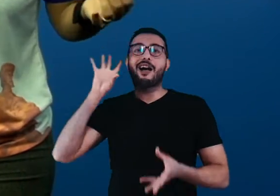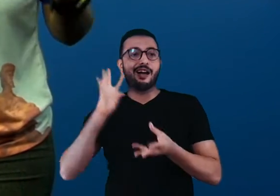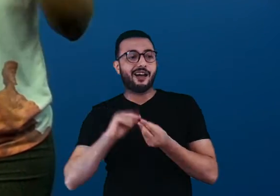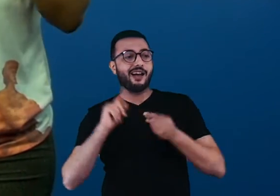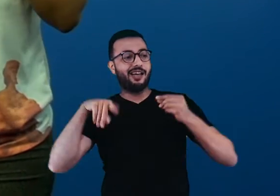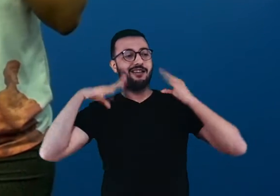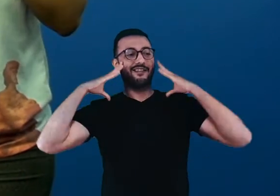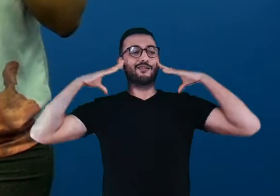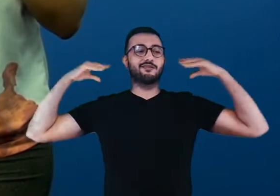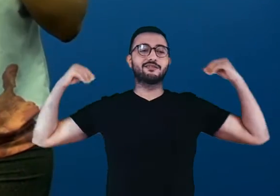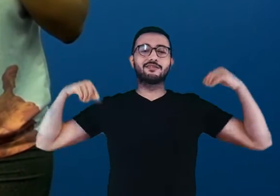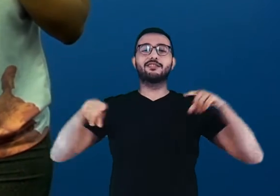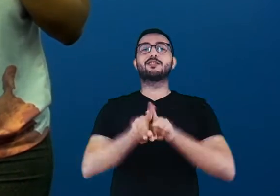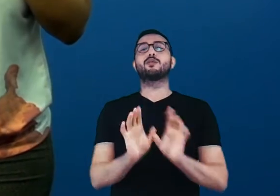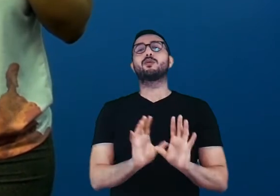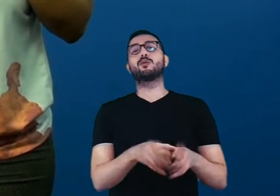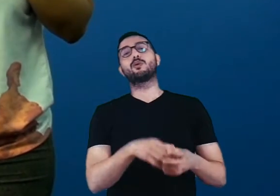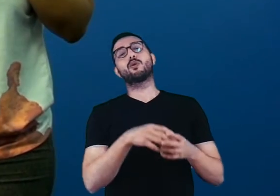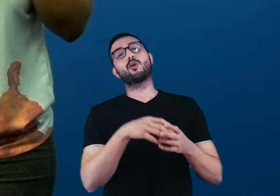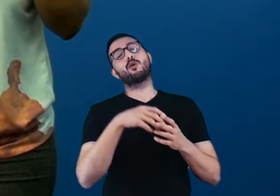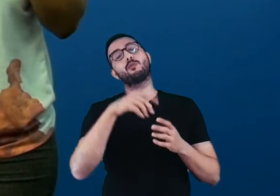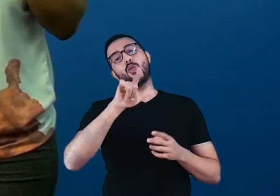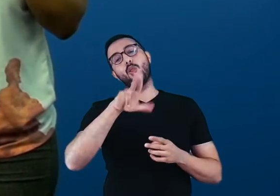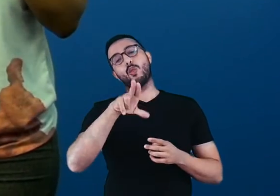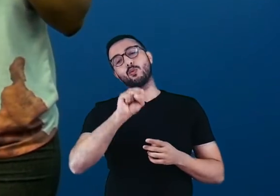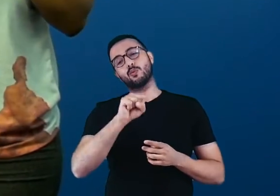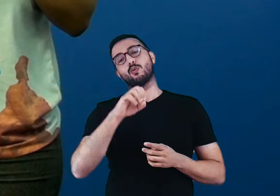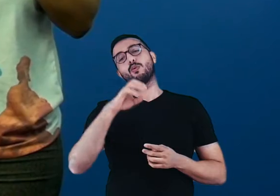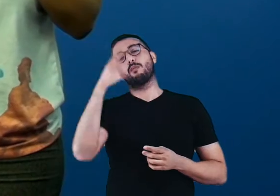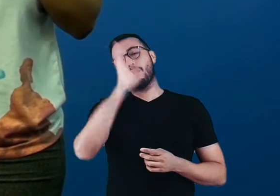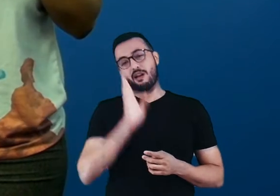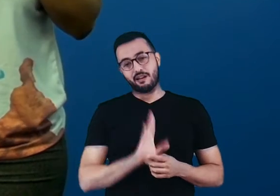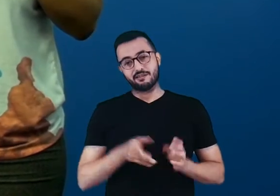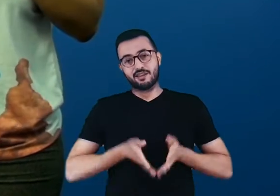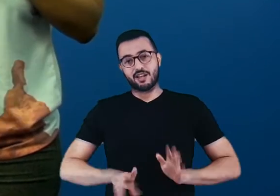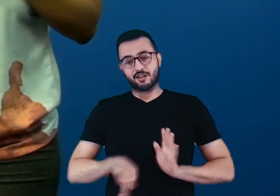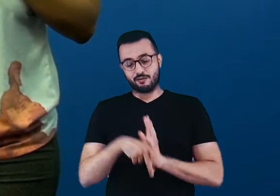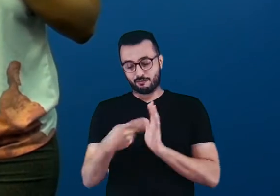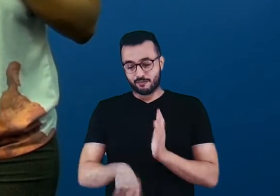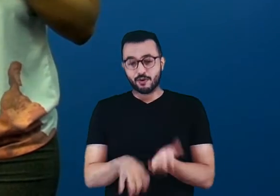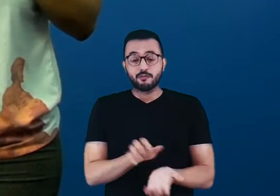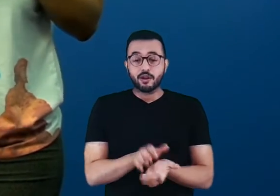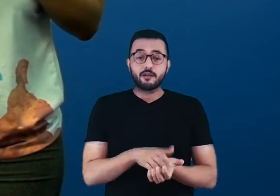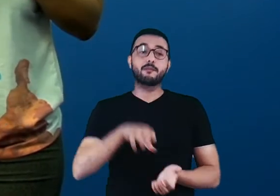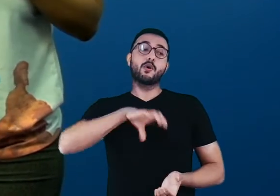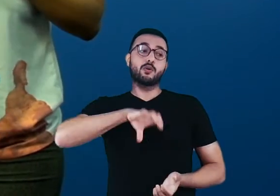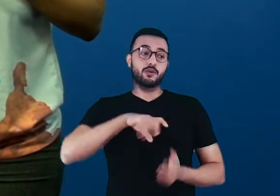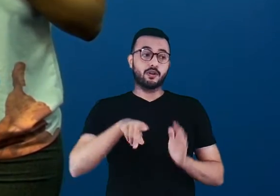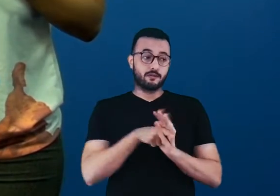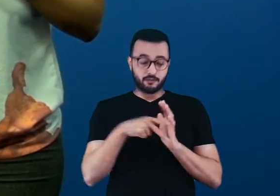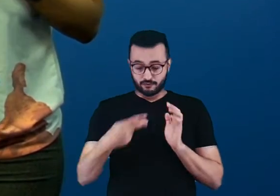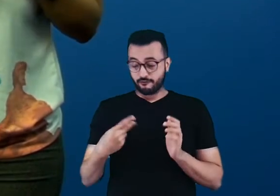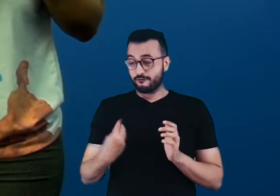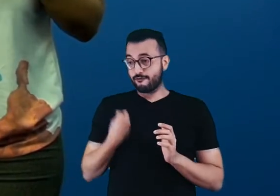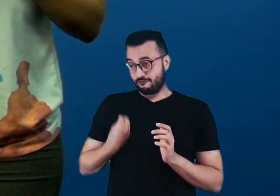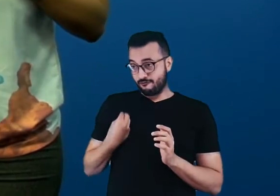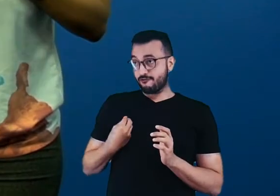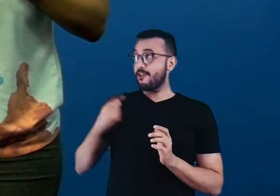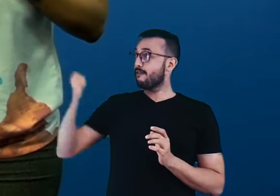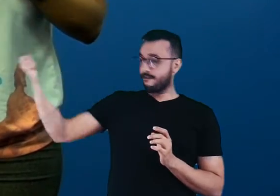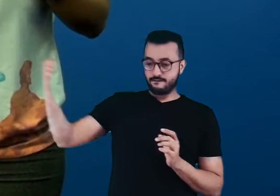lusos brasileiros, nativos, nascidos em Pernambuco, os portugueses que aqui viviam, né, os portugueses de